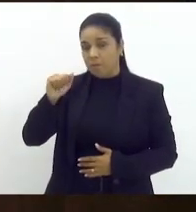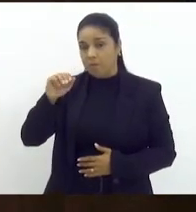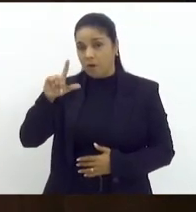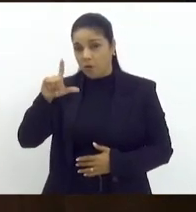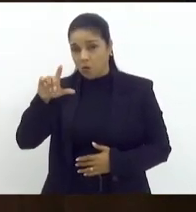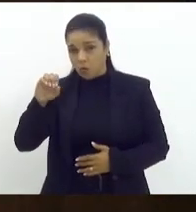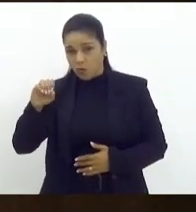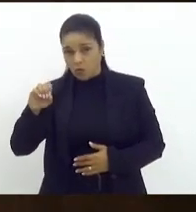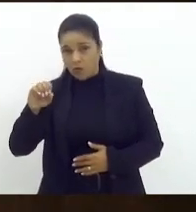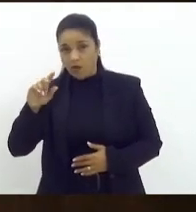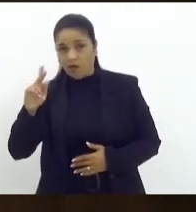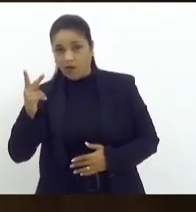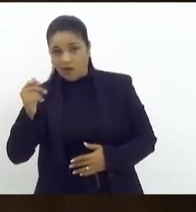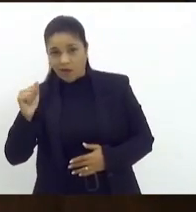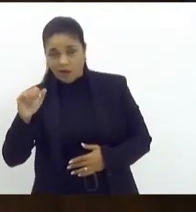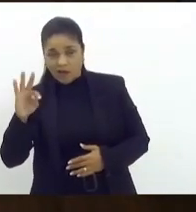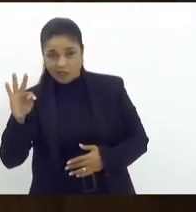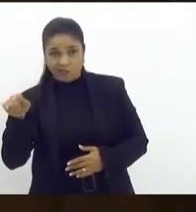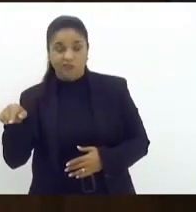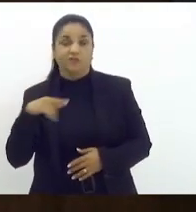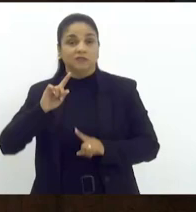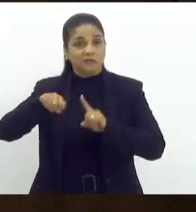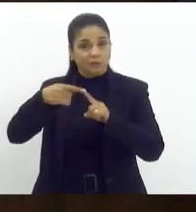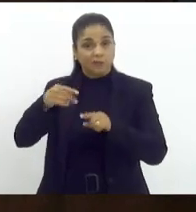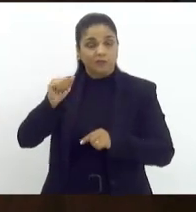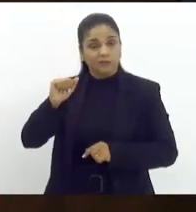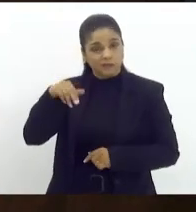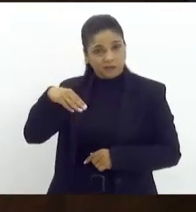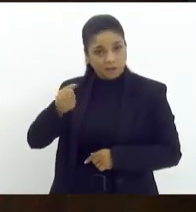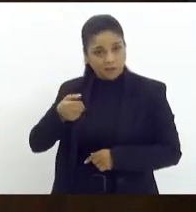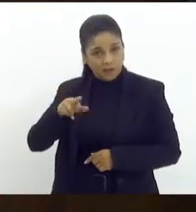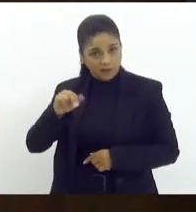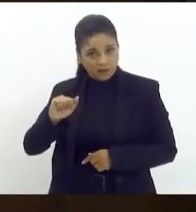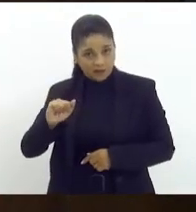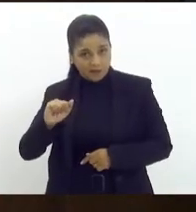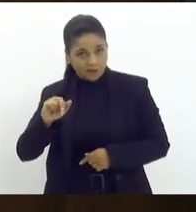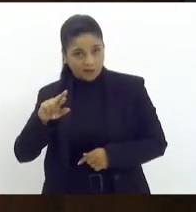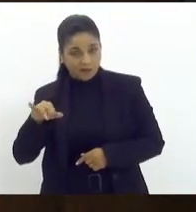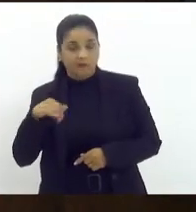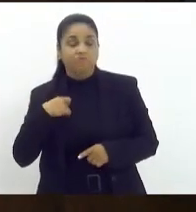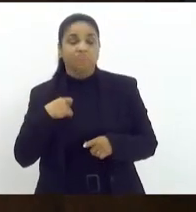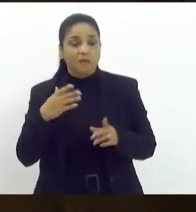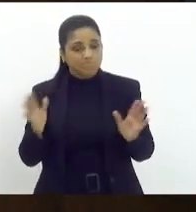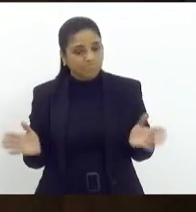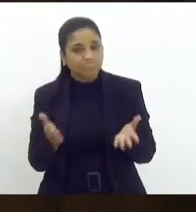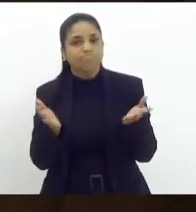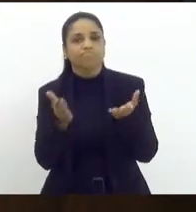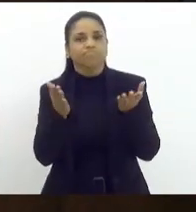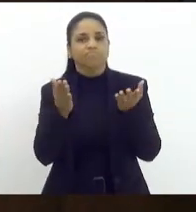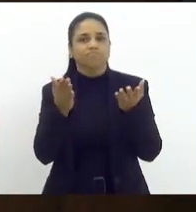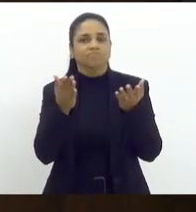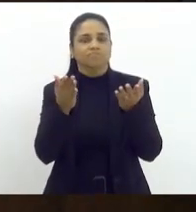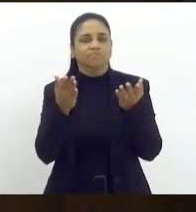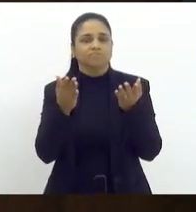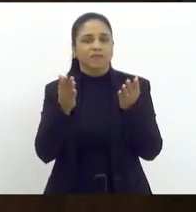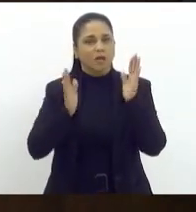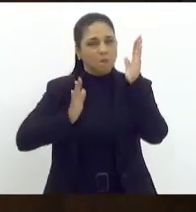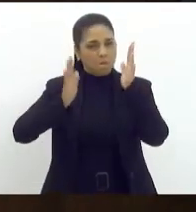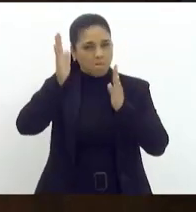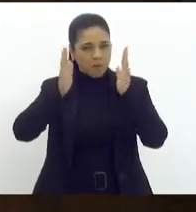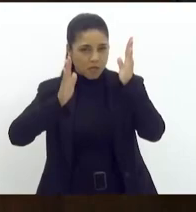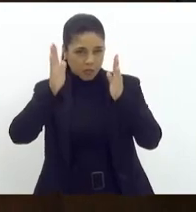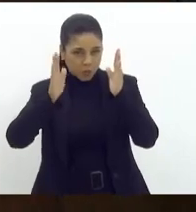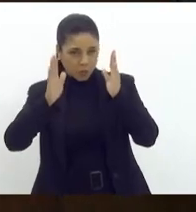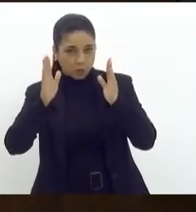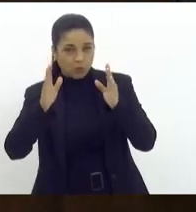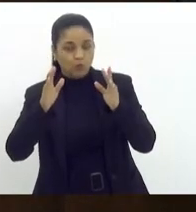isso eles incentivaram demais naquela época do brizolismo a invasão